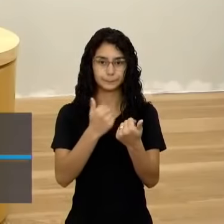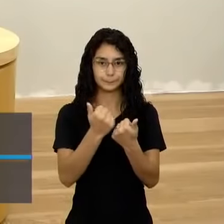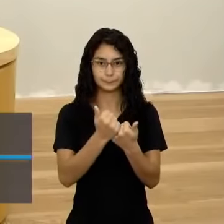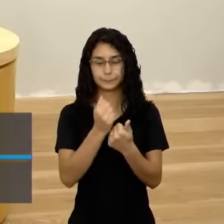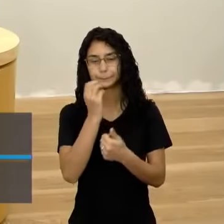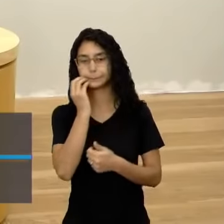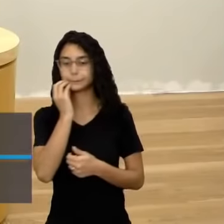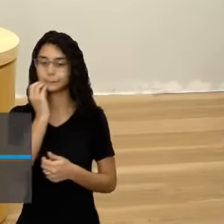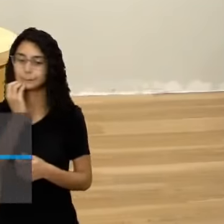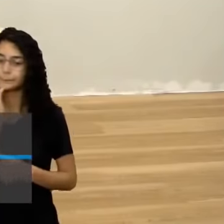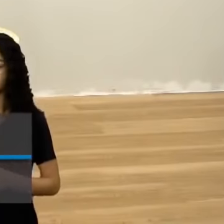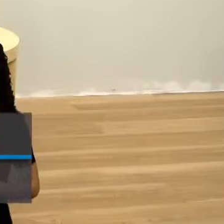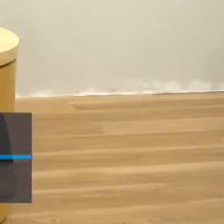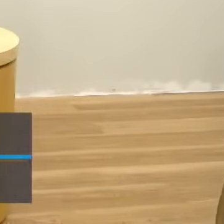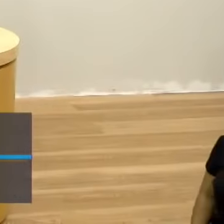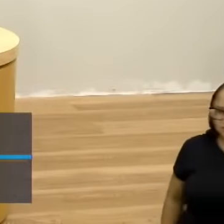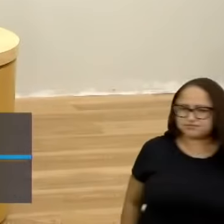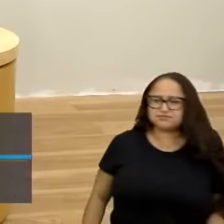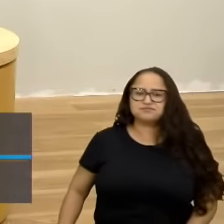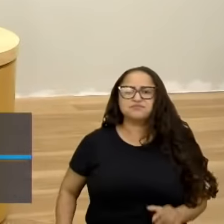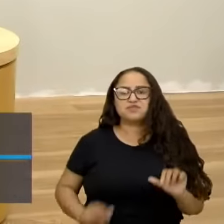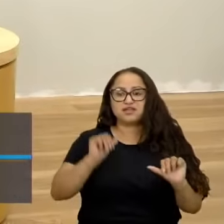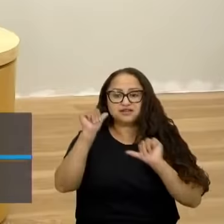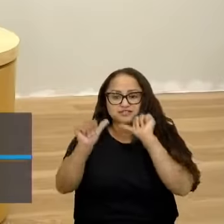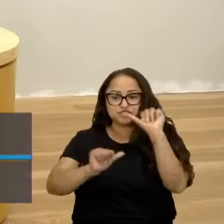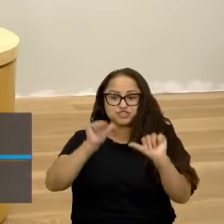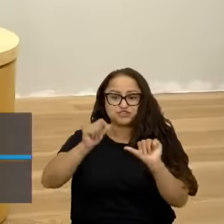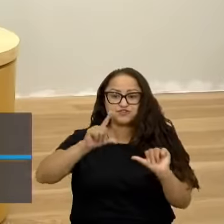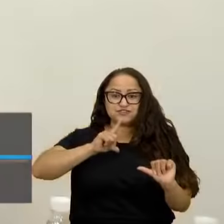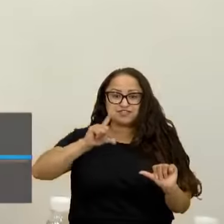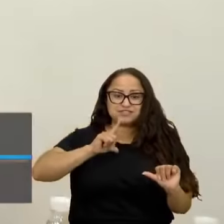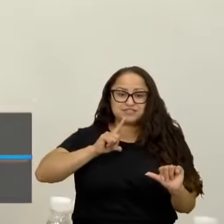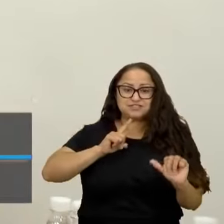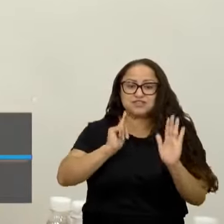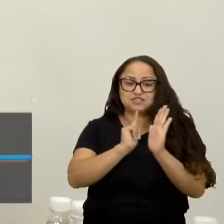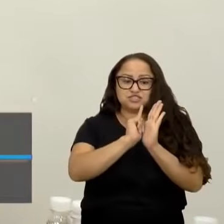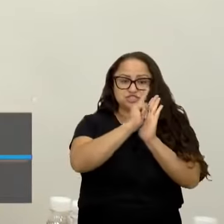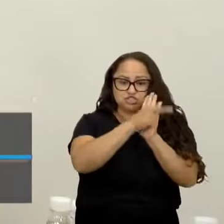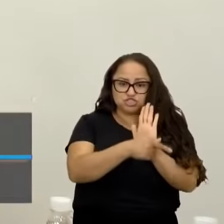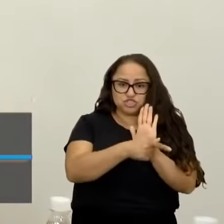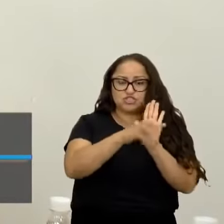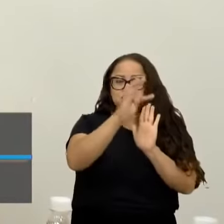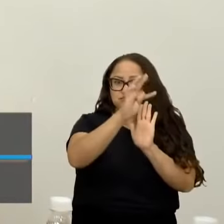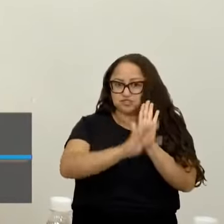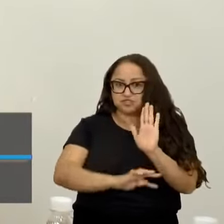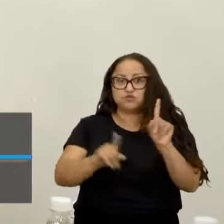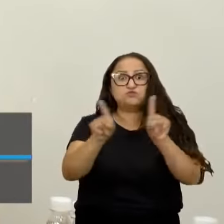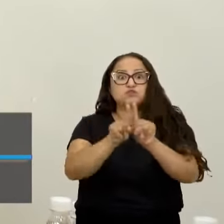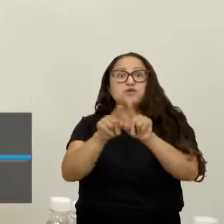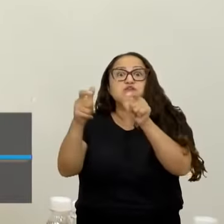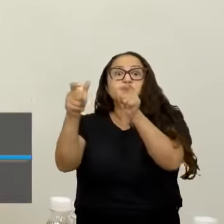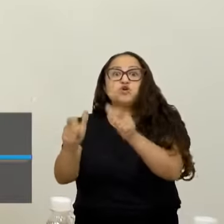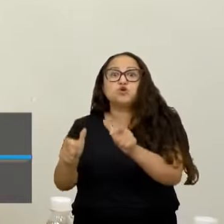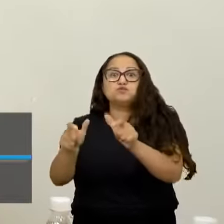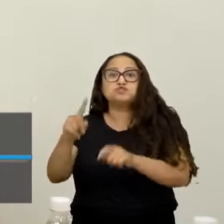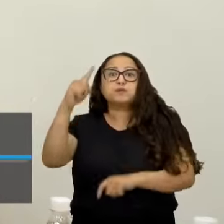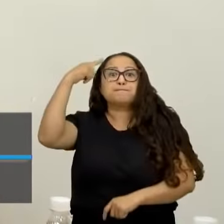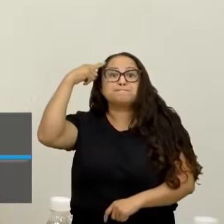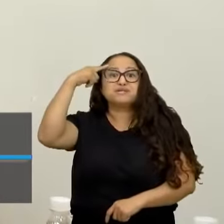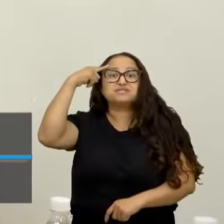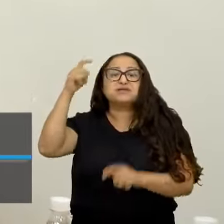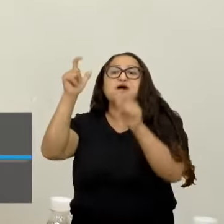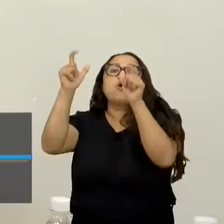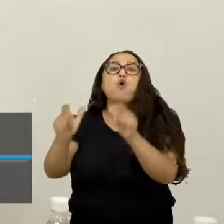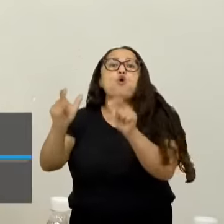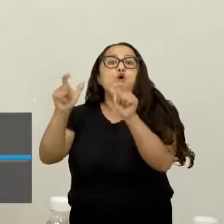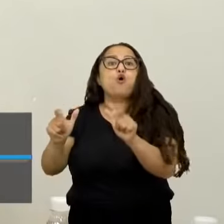gênero textual e suporte textual e o seu telefone esqueça que tá funcionando né esse então nós temos que pensar na parte